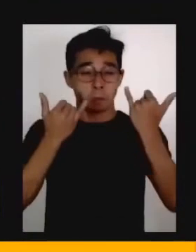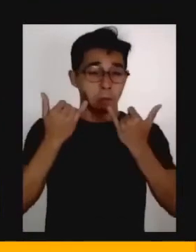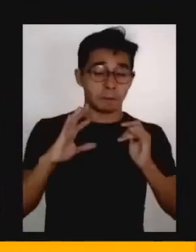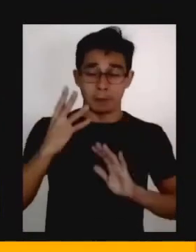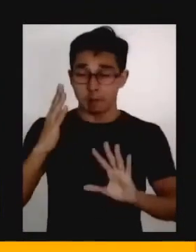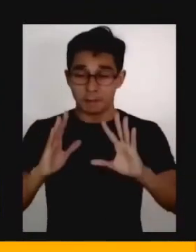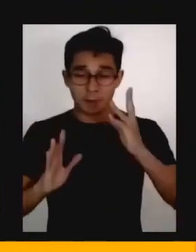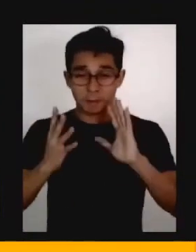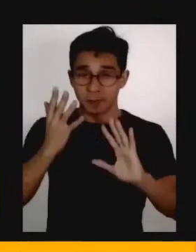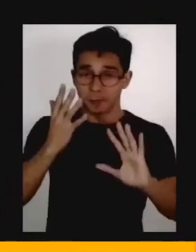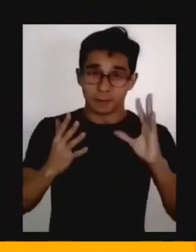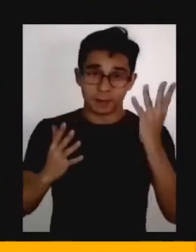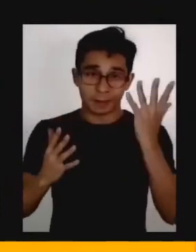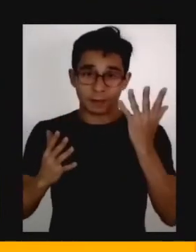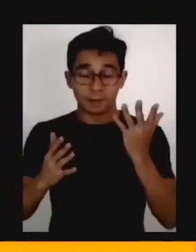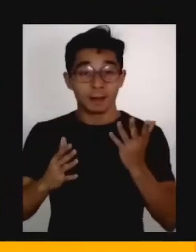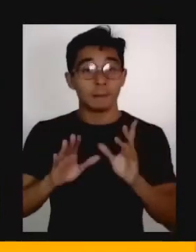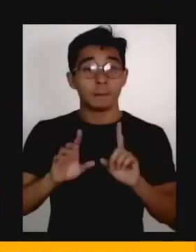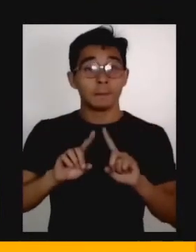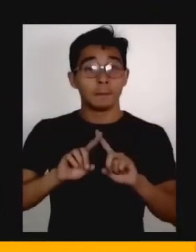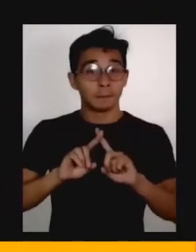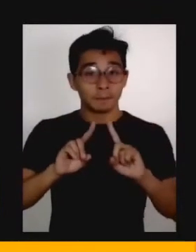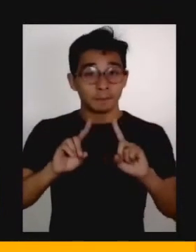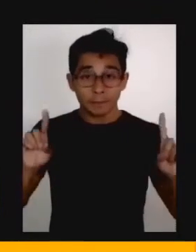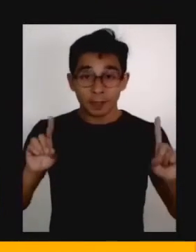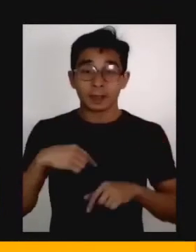que a gente faz para manter tudo isso